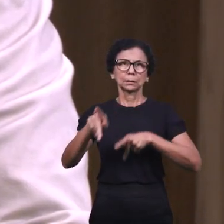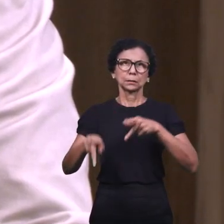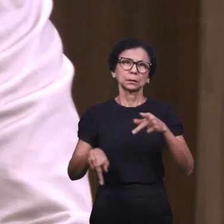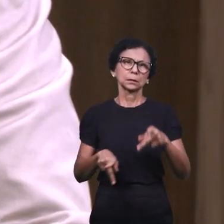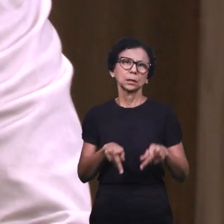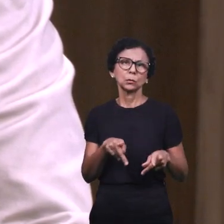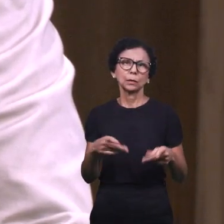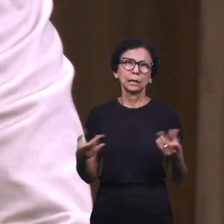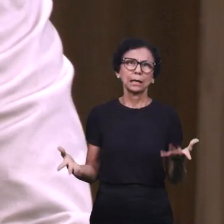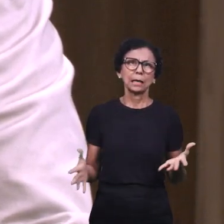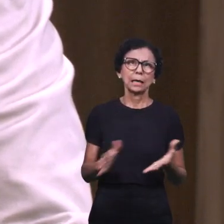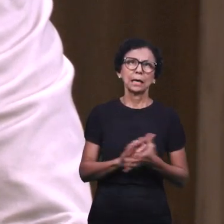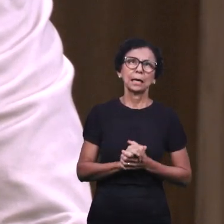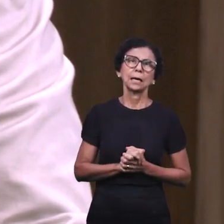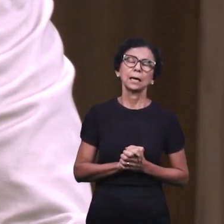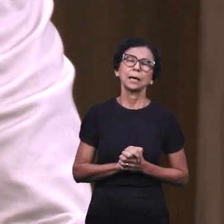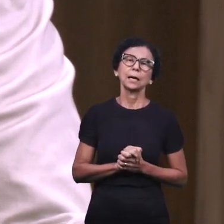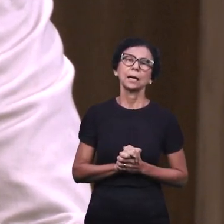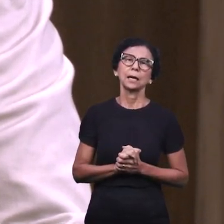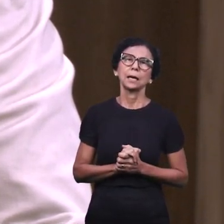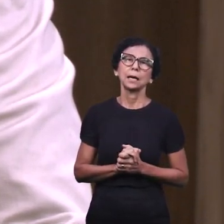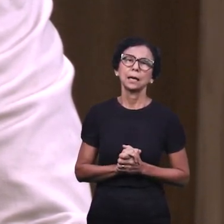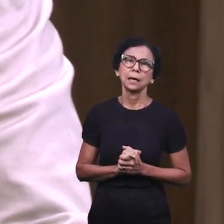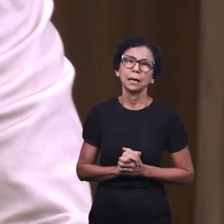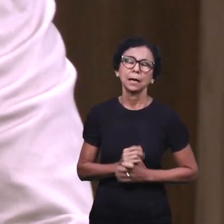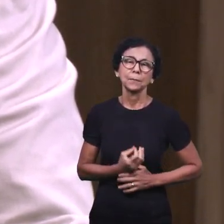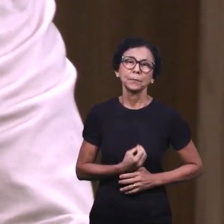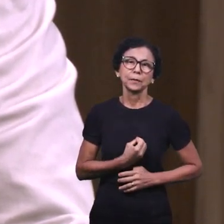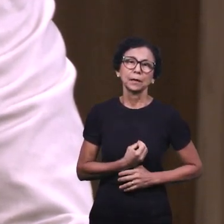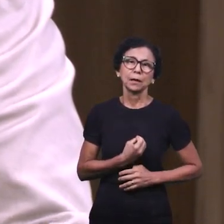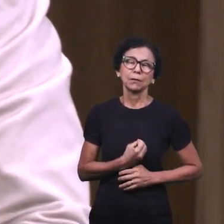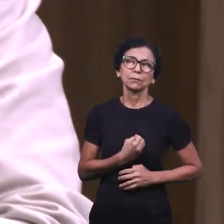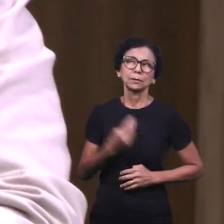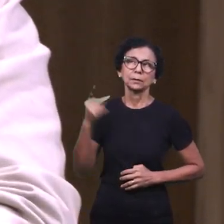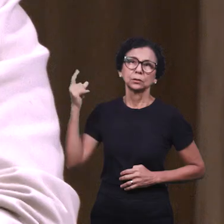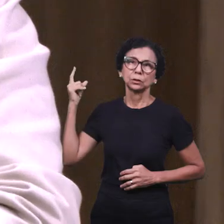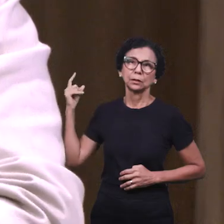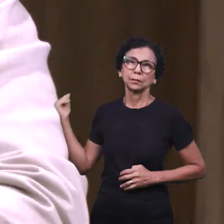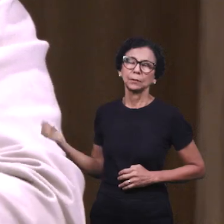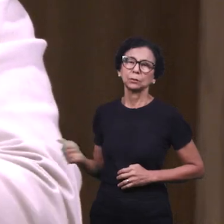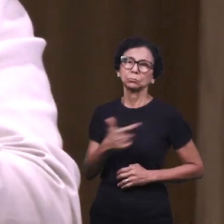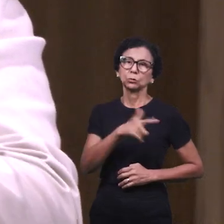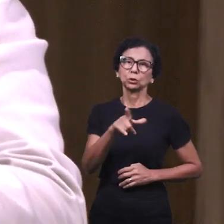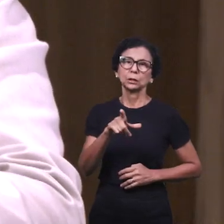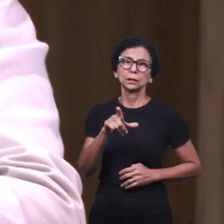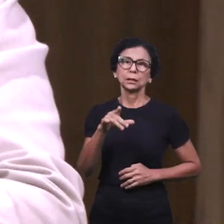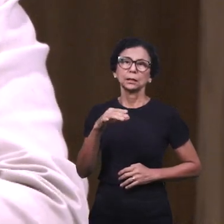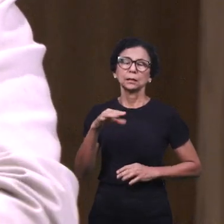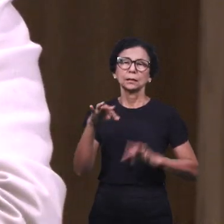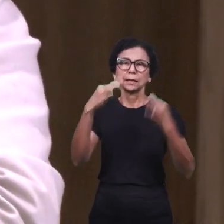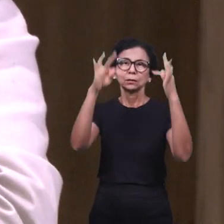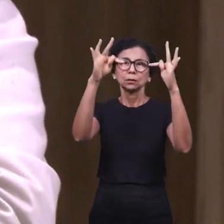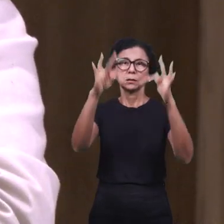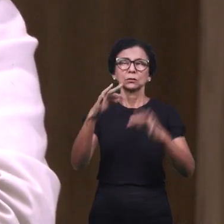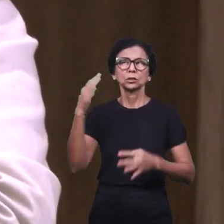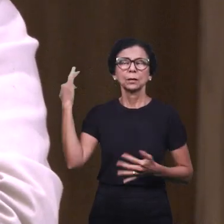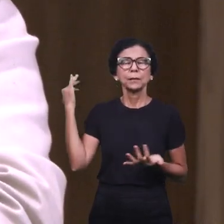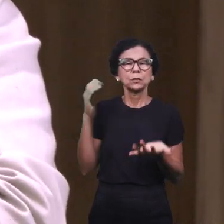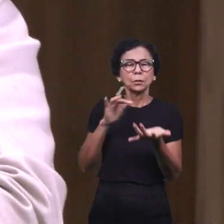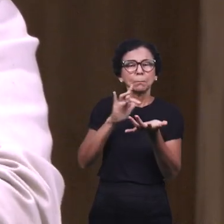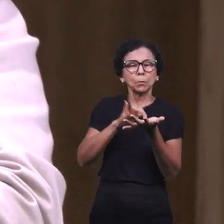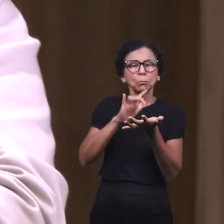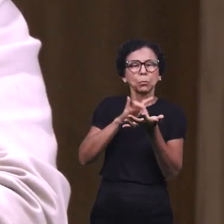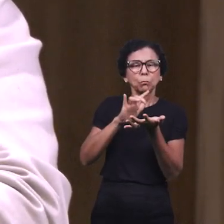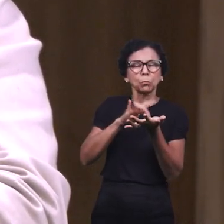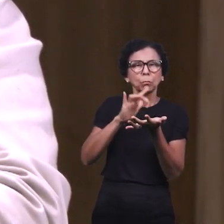era um pouco mais distante da tecnologia que nós temos hoje, nós vamos ver que eles tinham telégrafo e